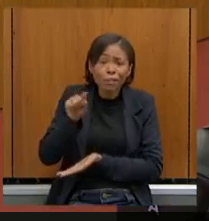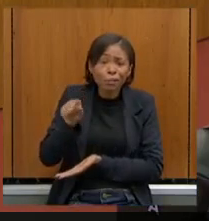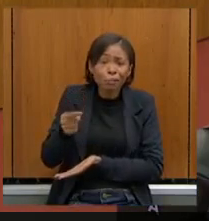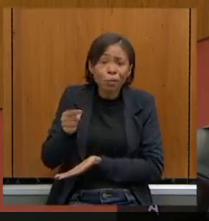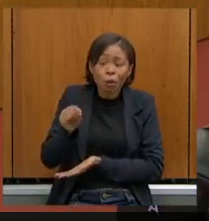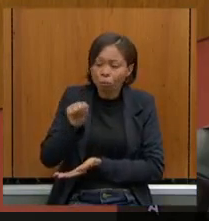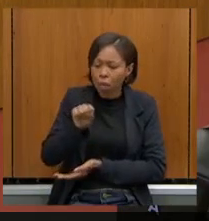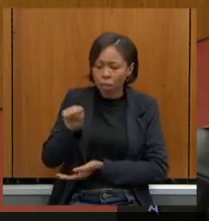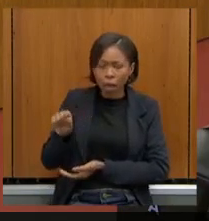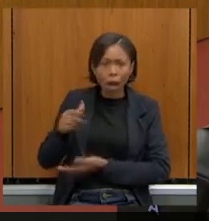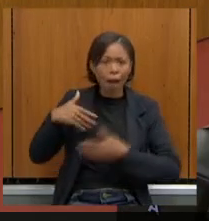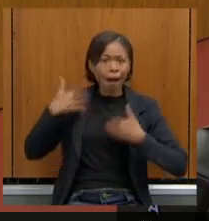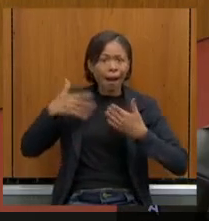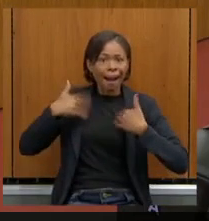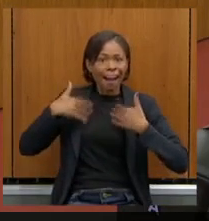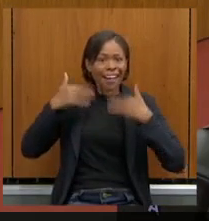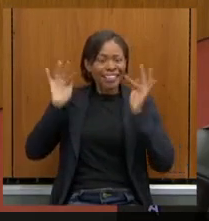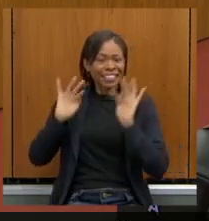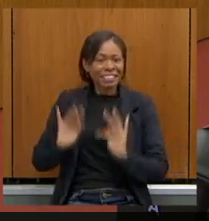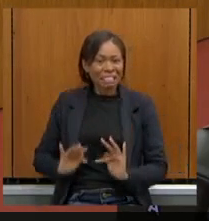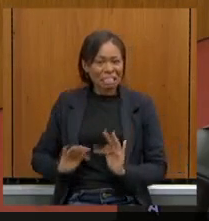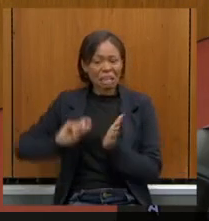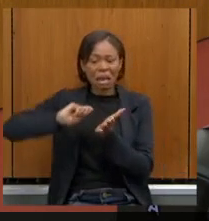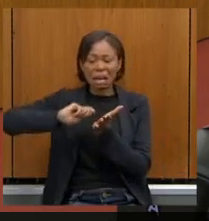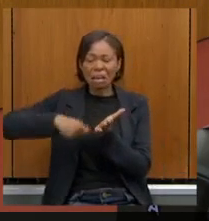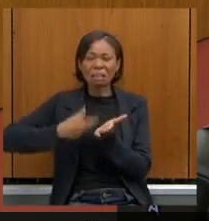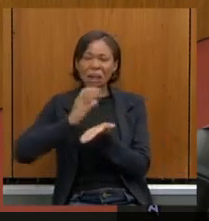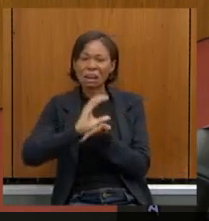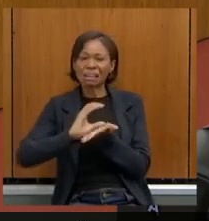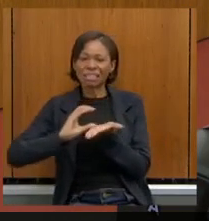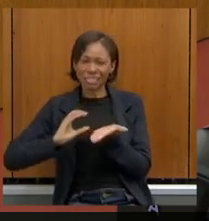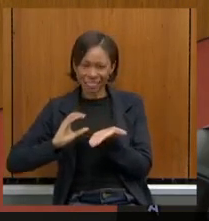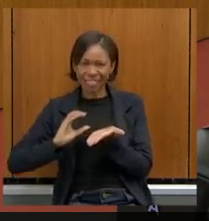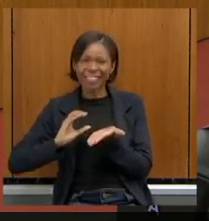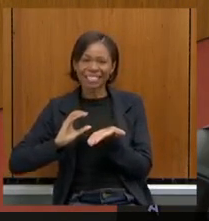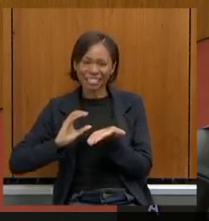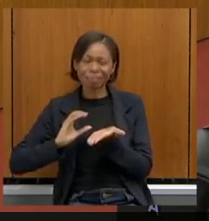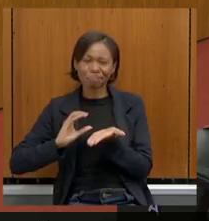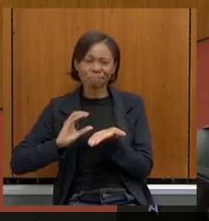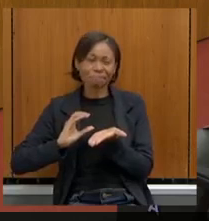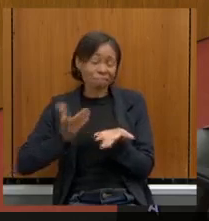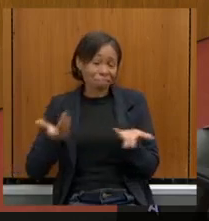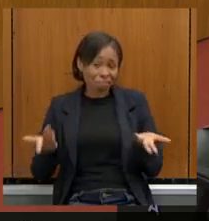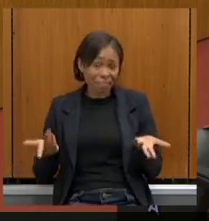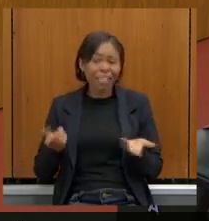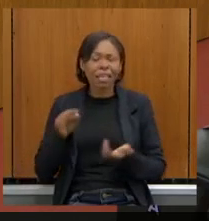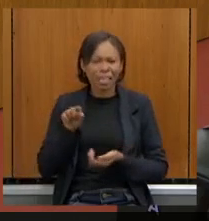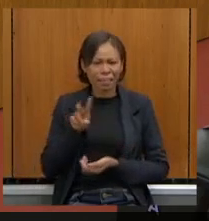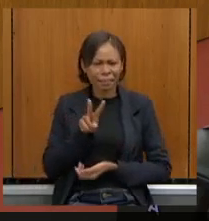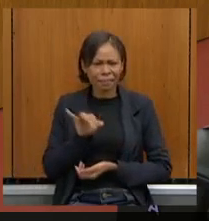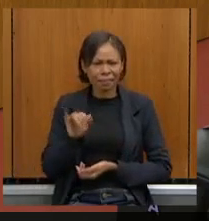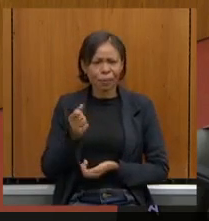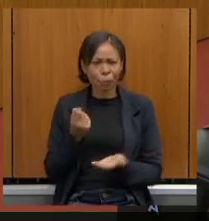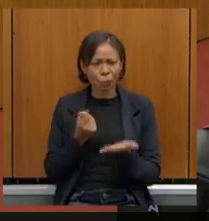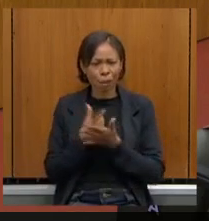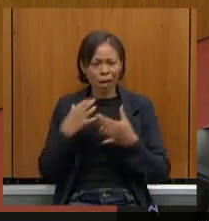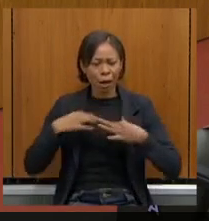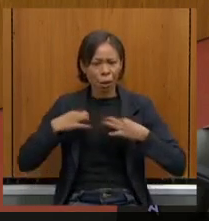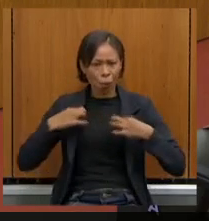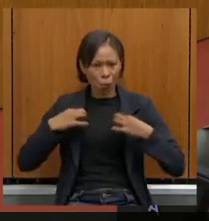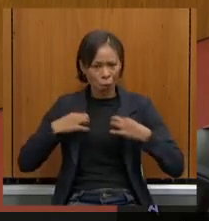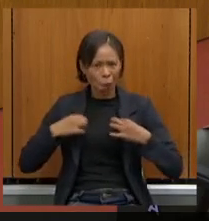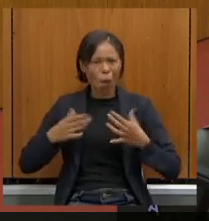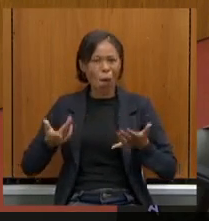deles, ao assinar, assinamos lá com o prefeito na semana passada, o convênio, eu mandei vir à prefeitura, eles vão comprar o uniforme e vão